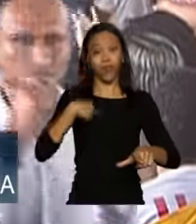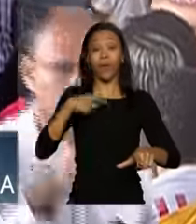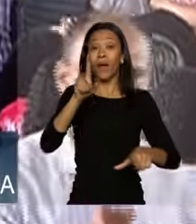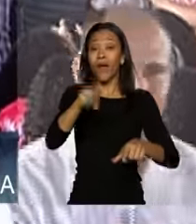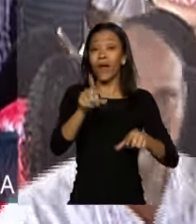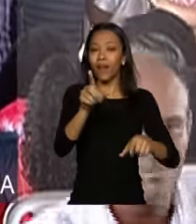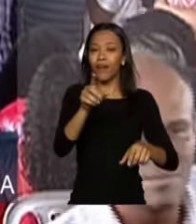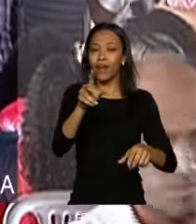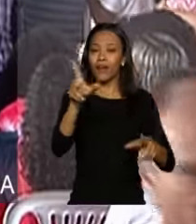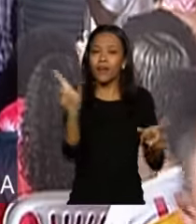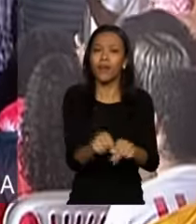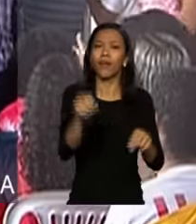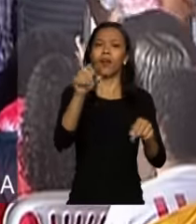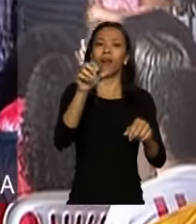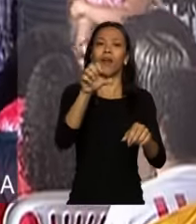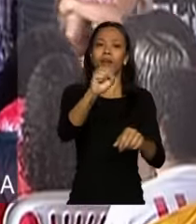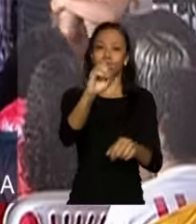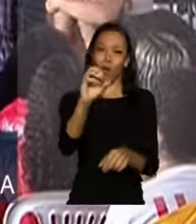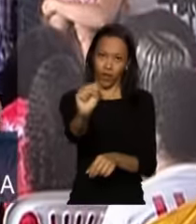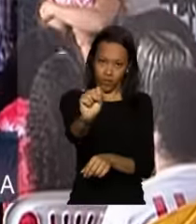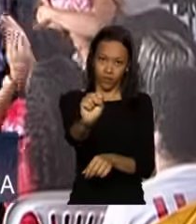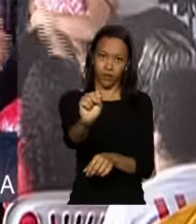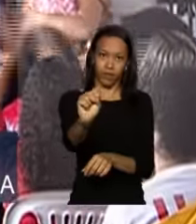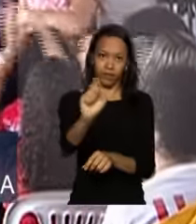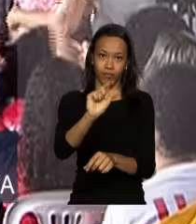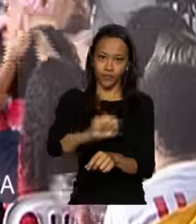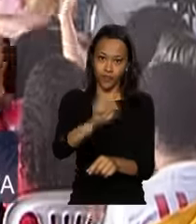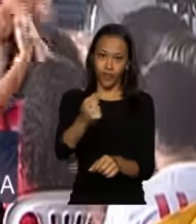SOS Rio-São Francisco.